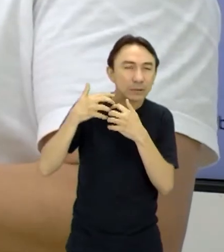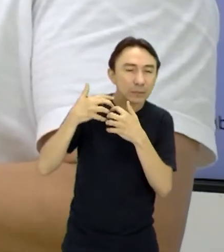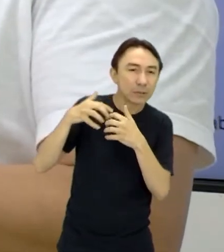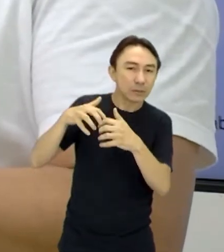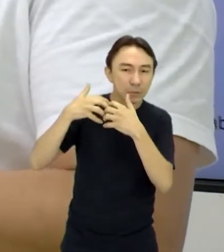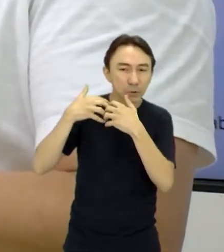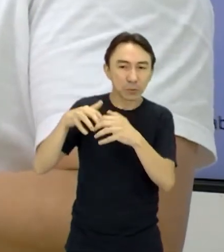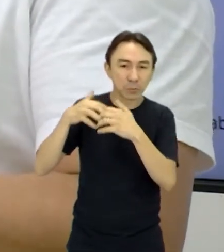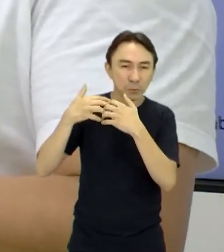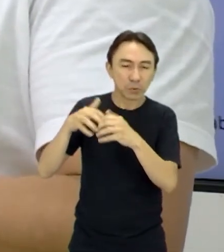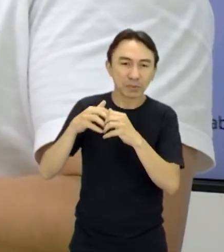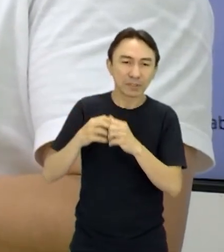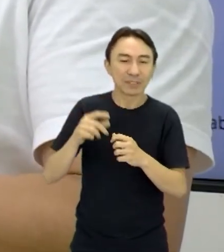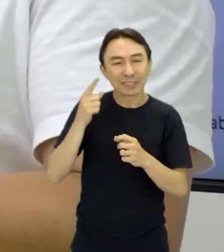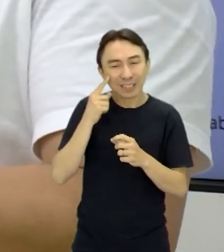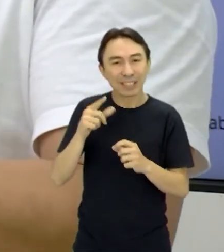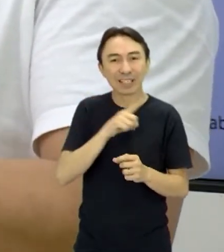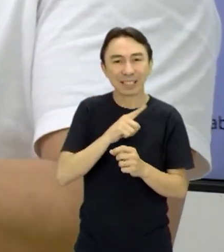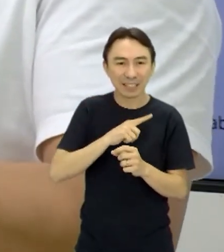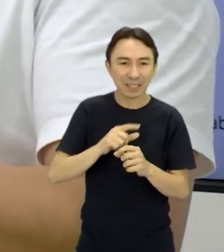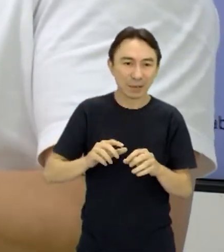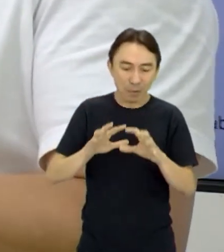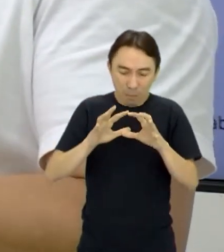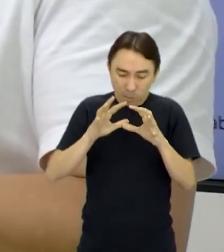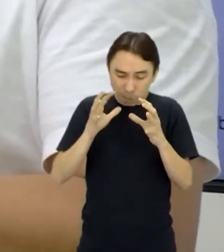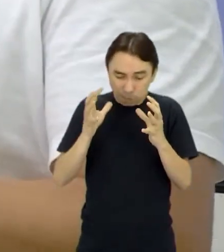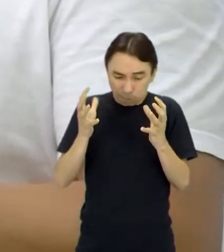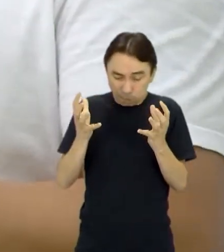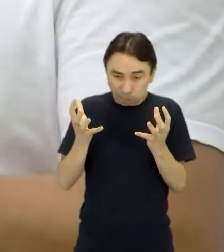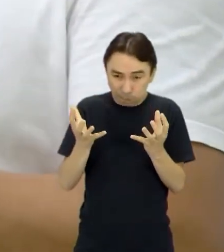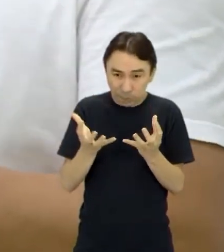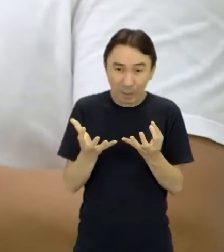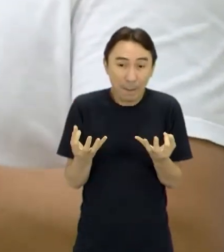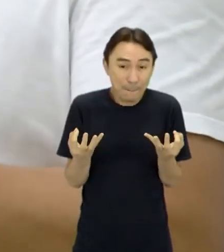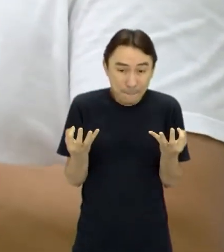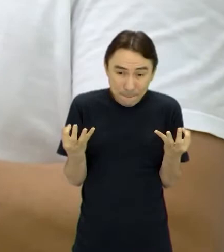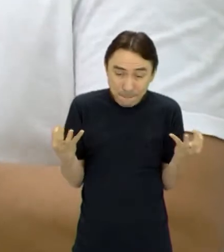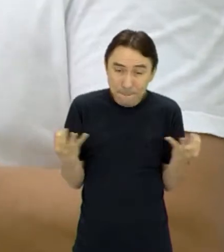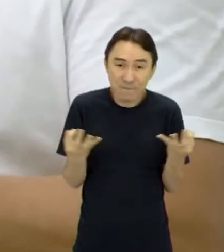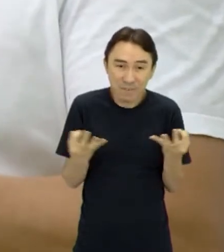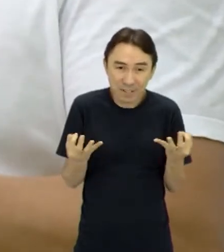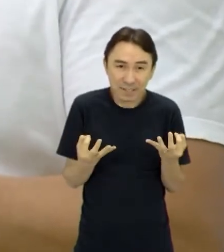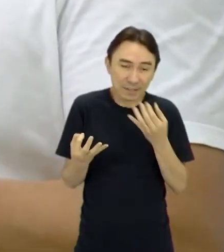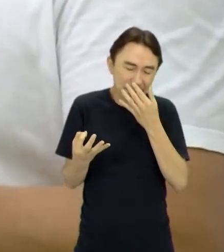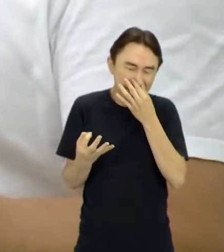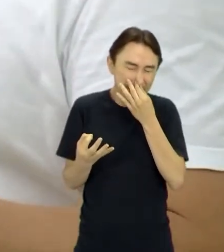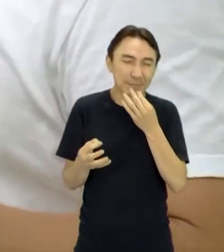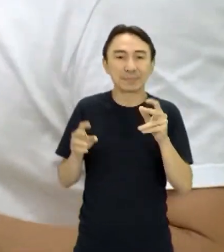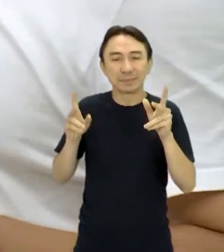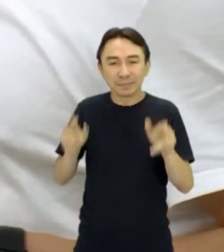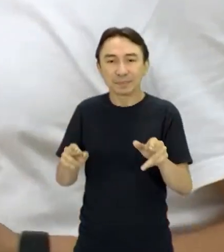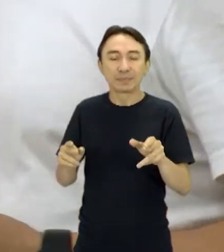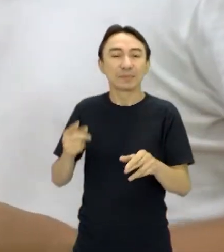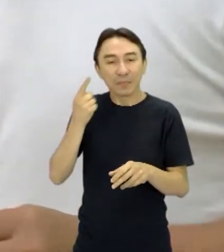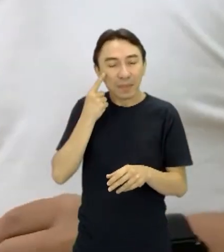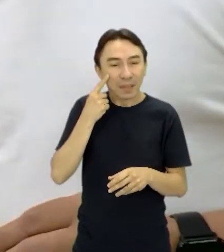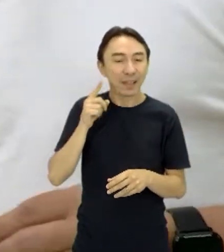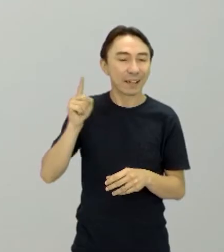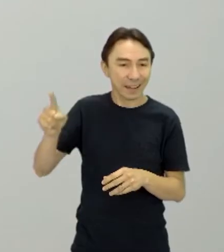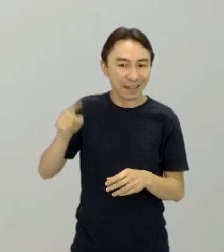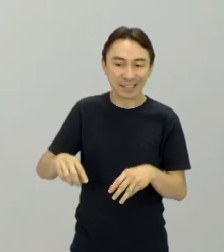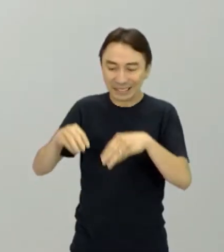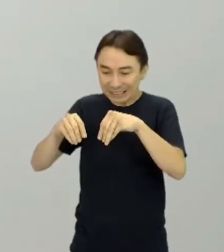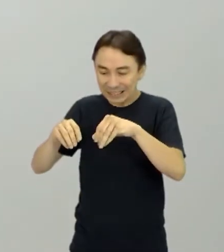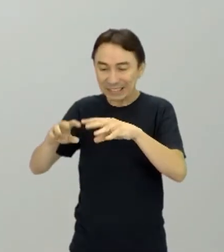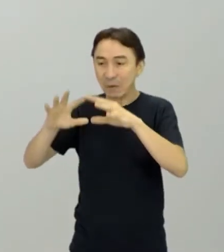prática uma esfera perfeita, em escala, como a Terra é, lisinha, não dá para fazer.